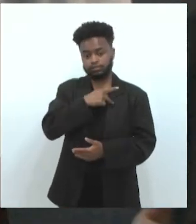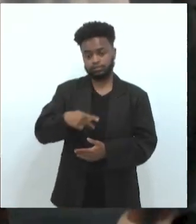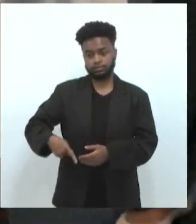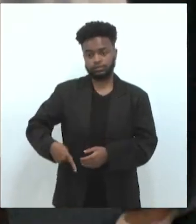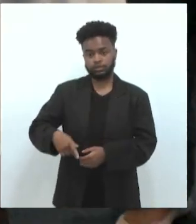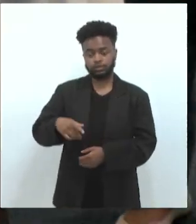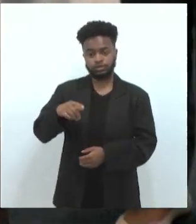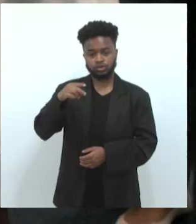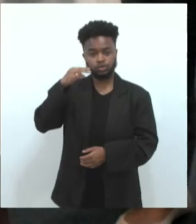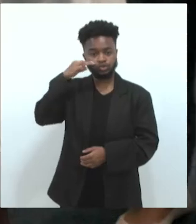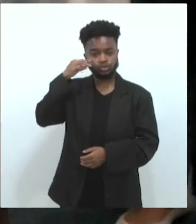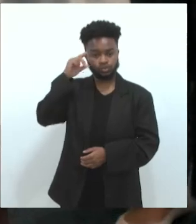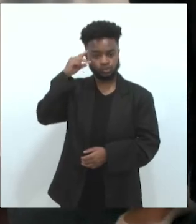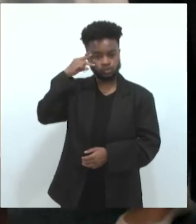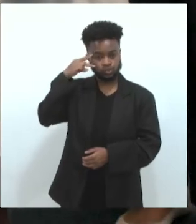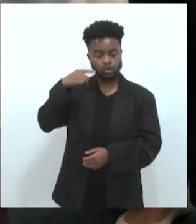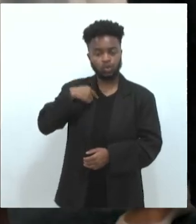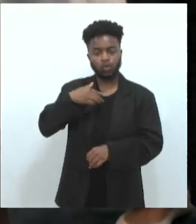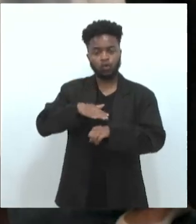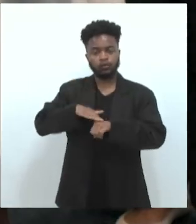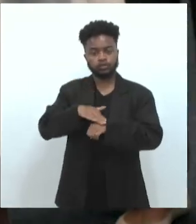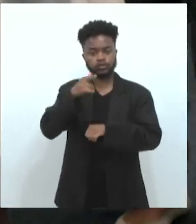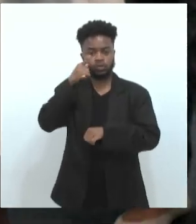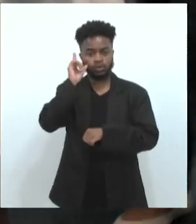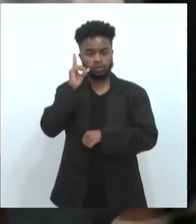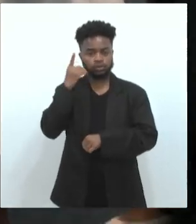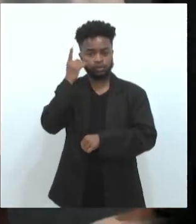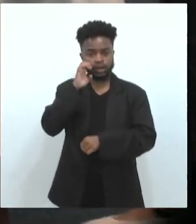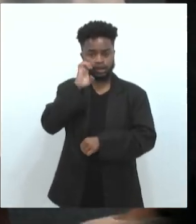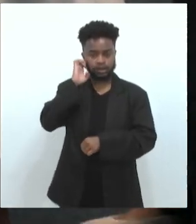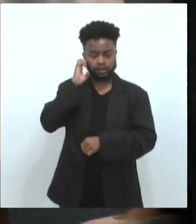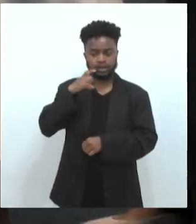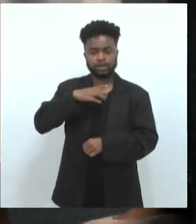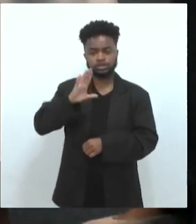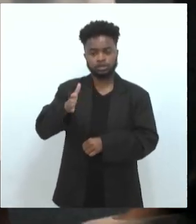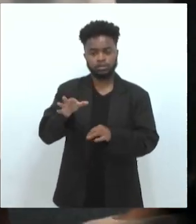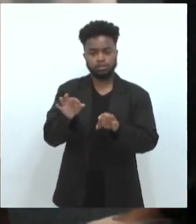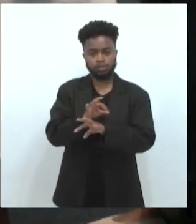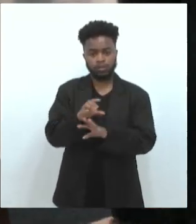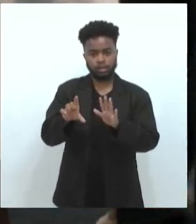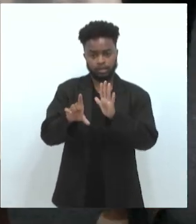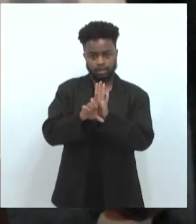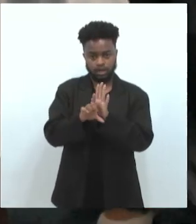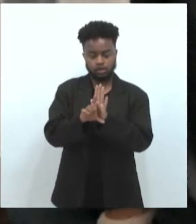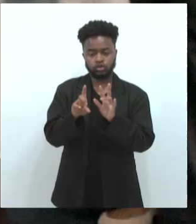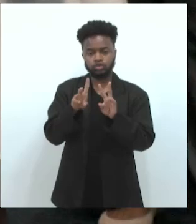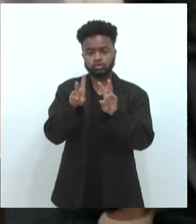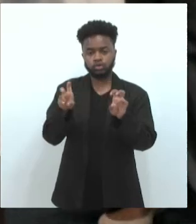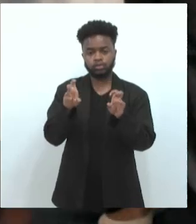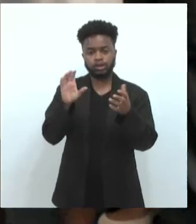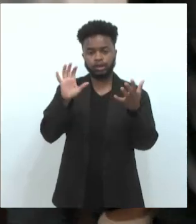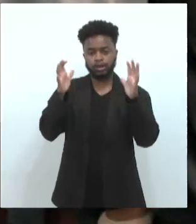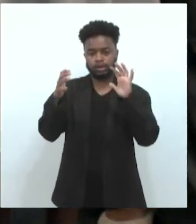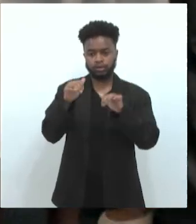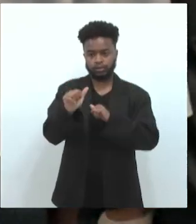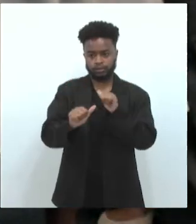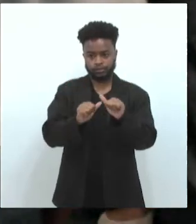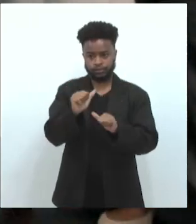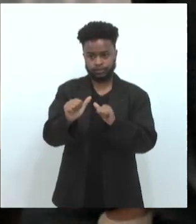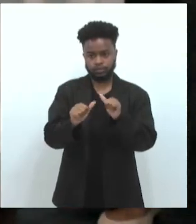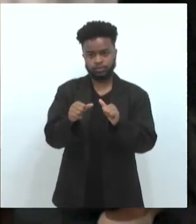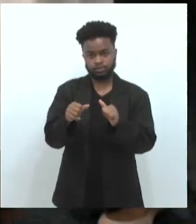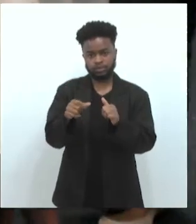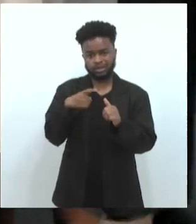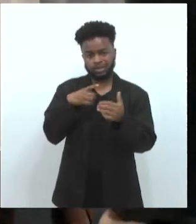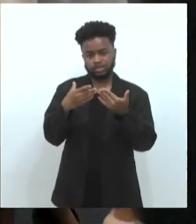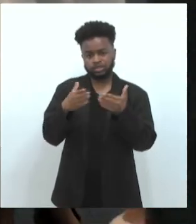deputada Élica, é o seguinte, nós temos uma lei em vigor, que é a lei das mudanças climáticas, aliás, mais